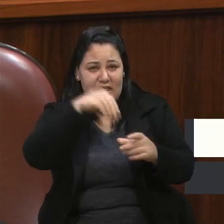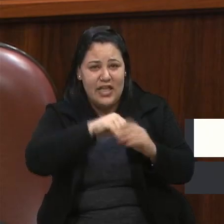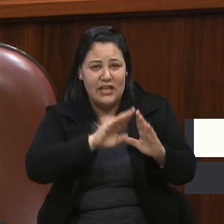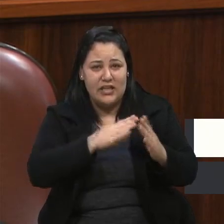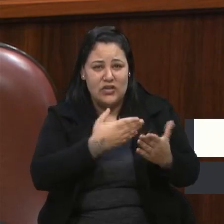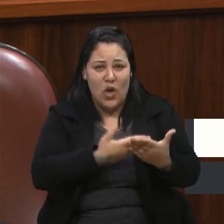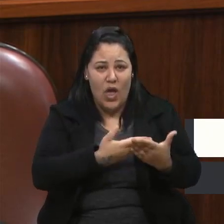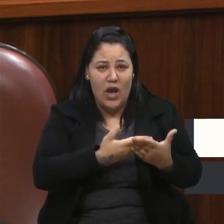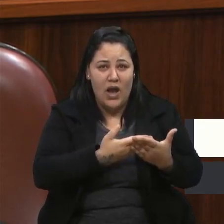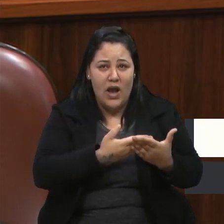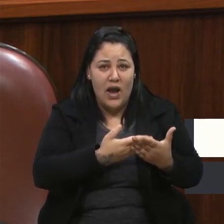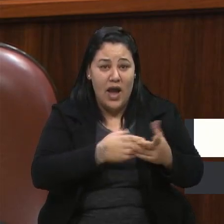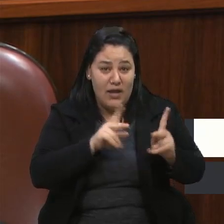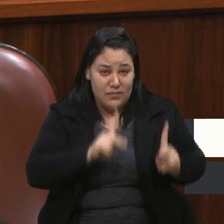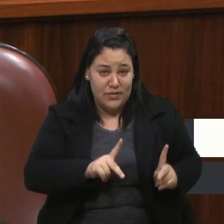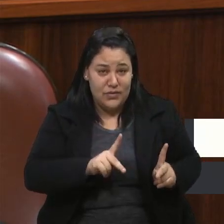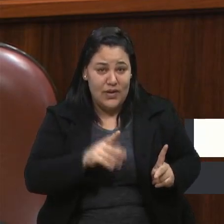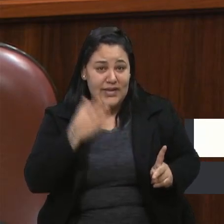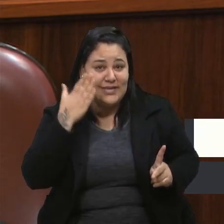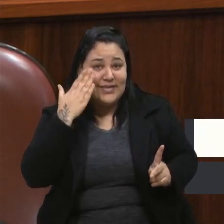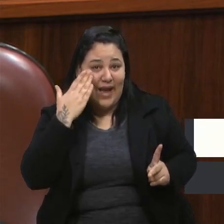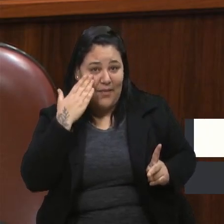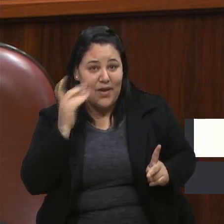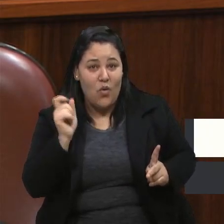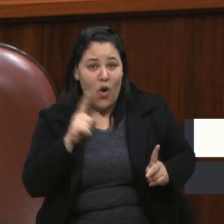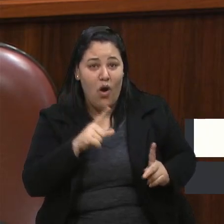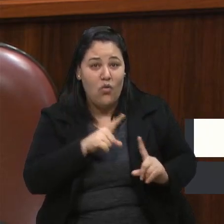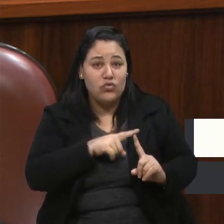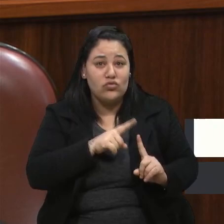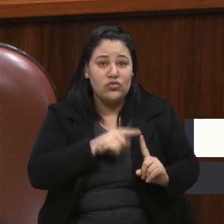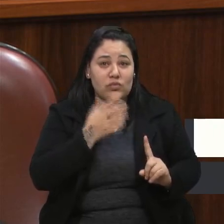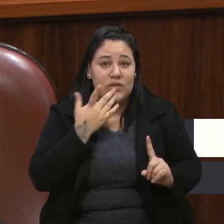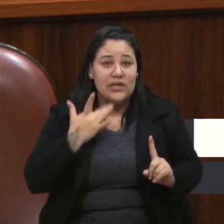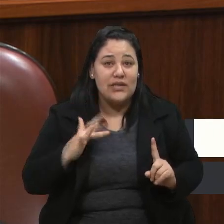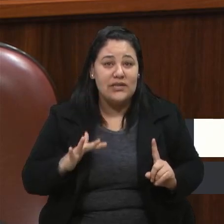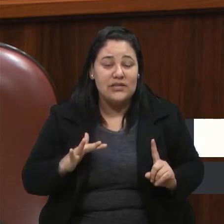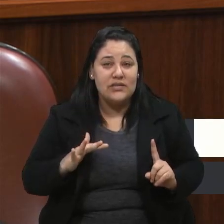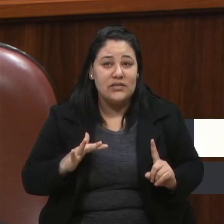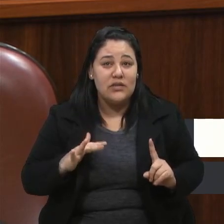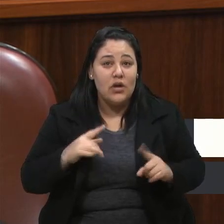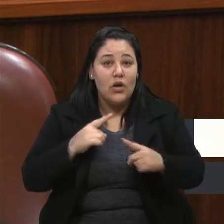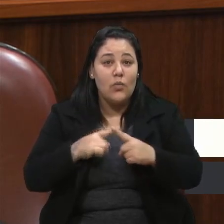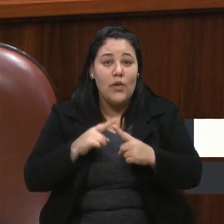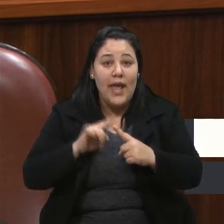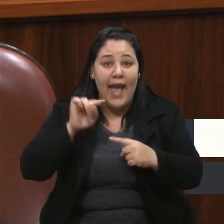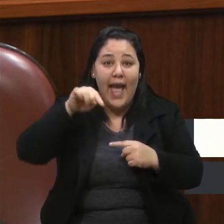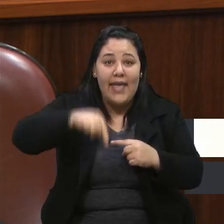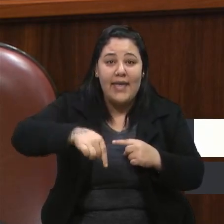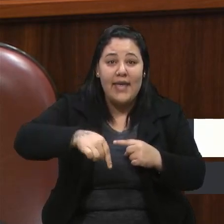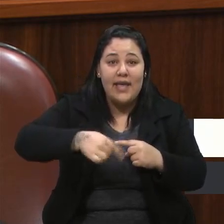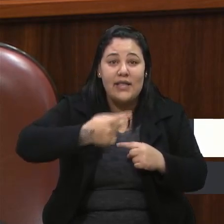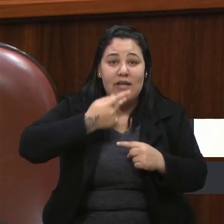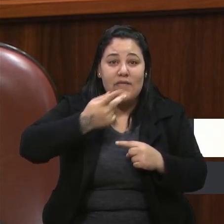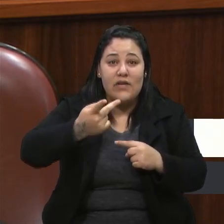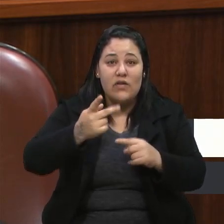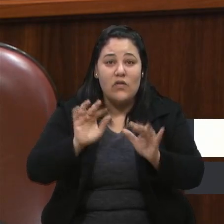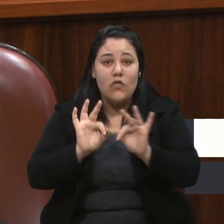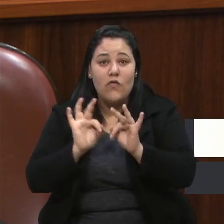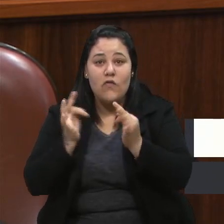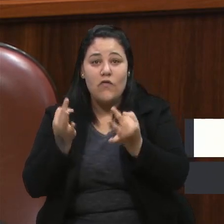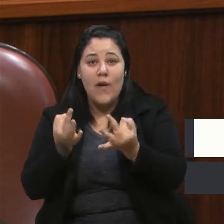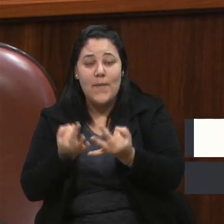são as crianças, porque aqui a gente está falando de família e de estudantes que